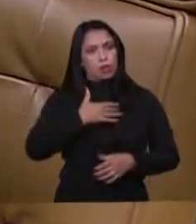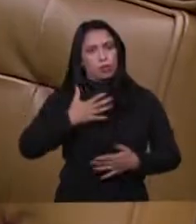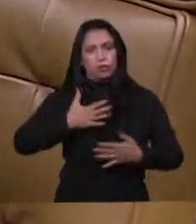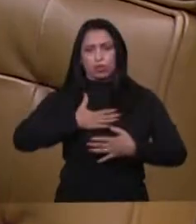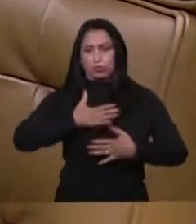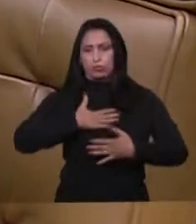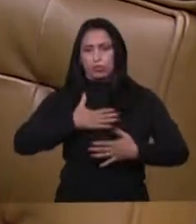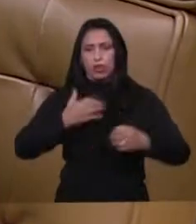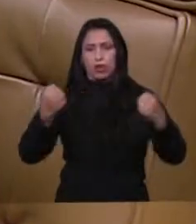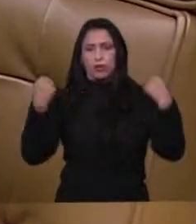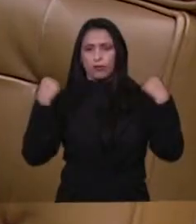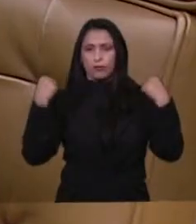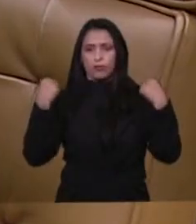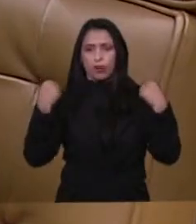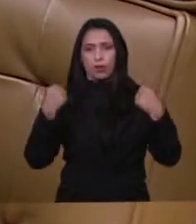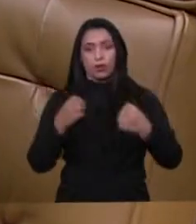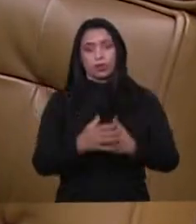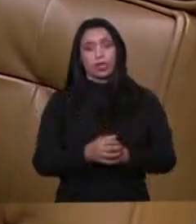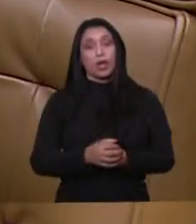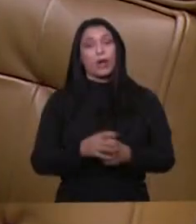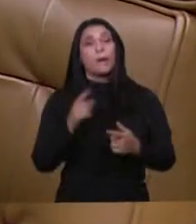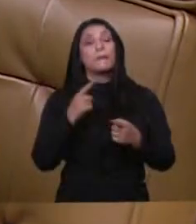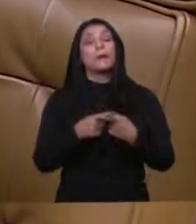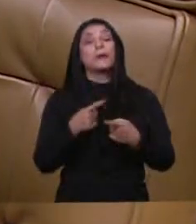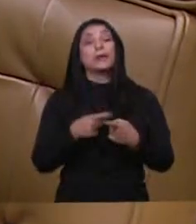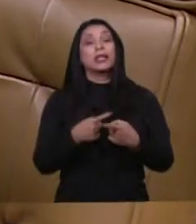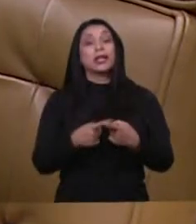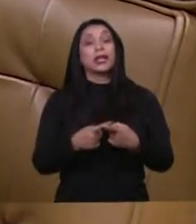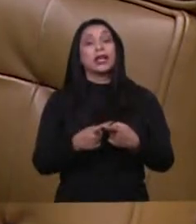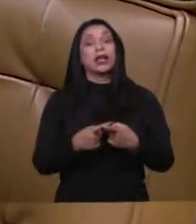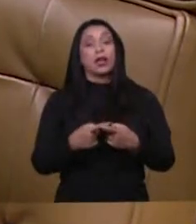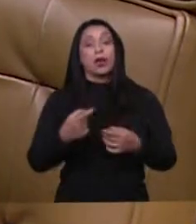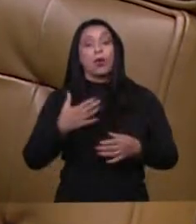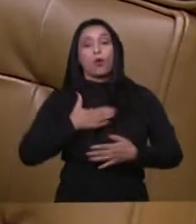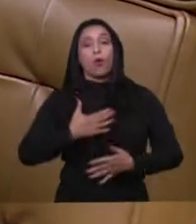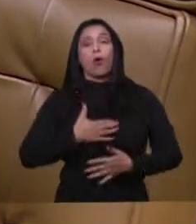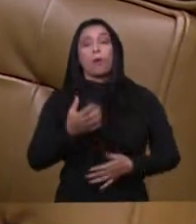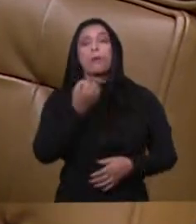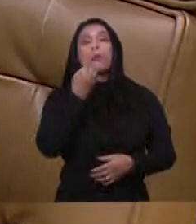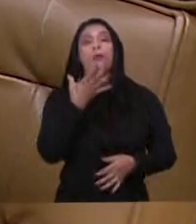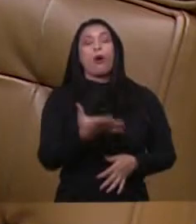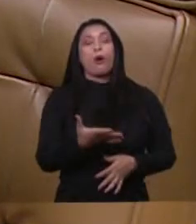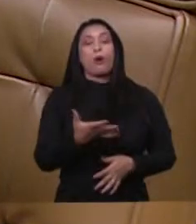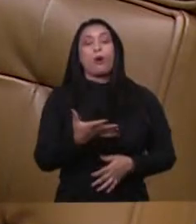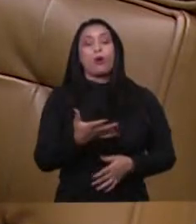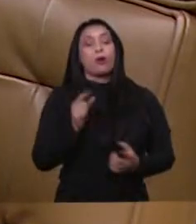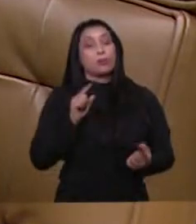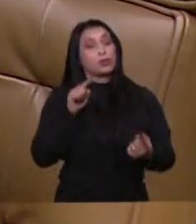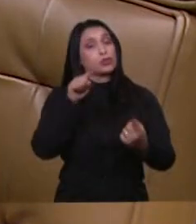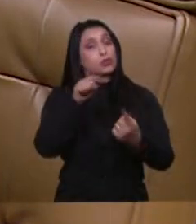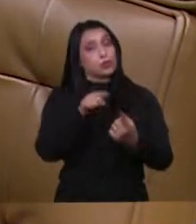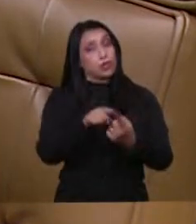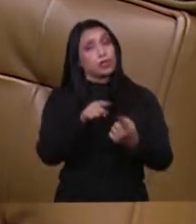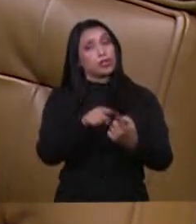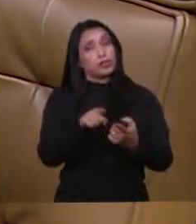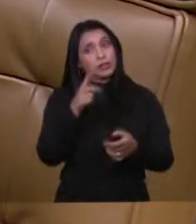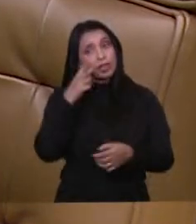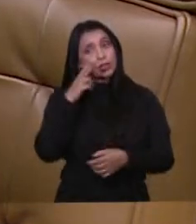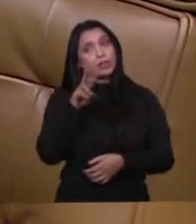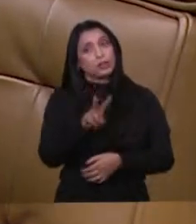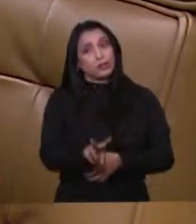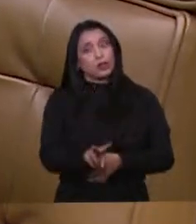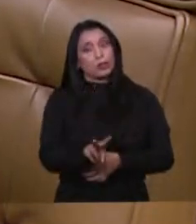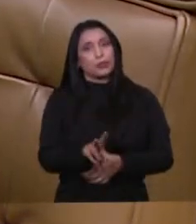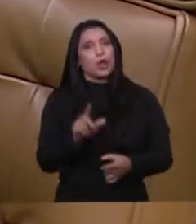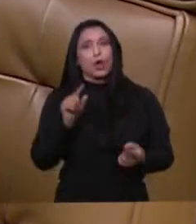física. Essa boa condição física certamente era para atingir os objetivos que foram vistos. O